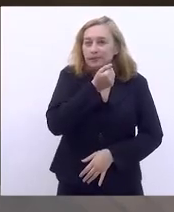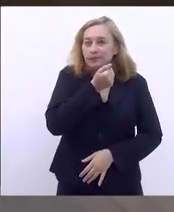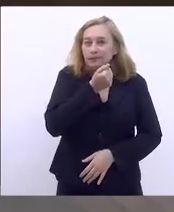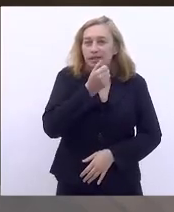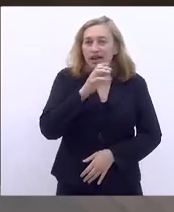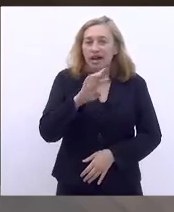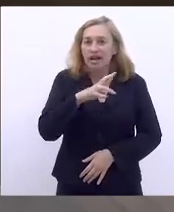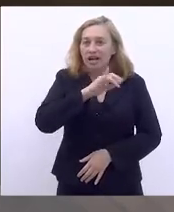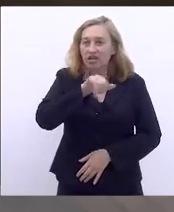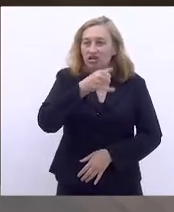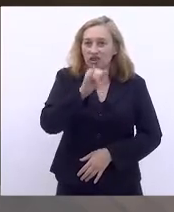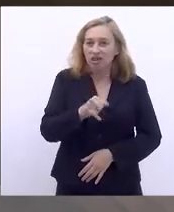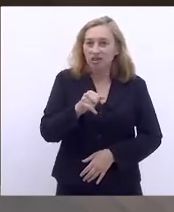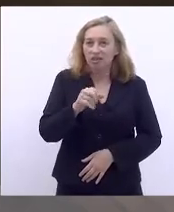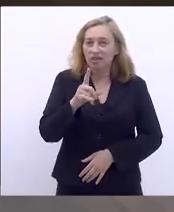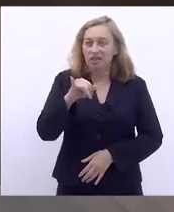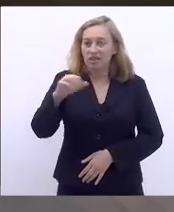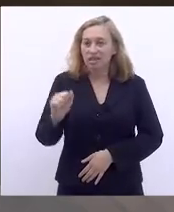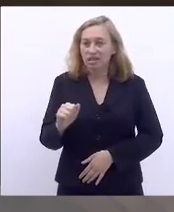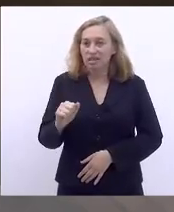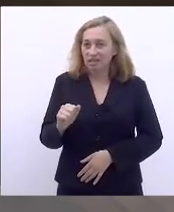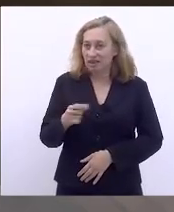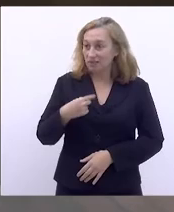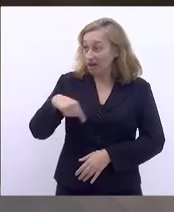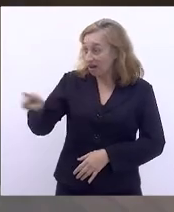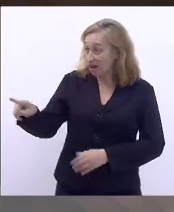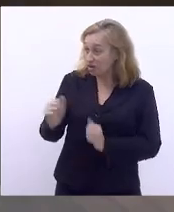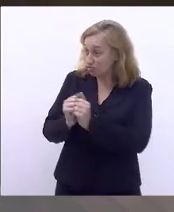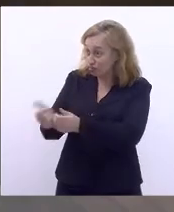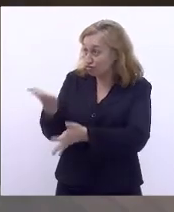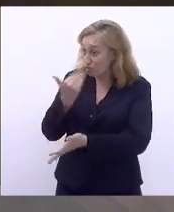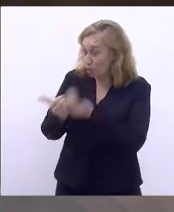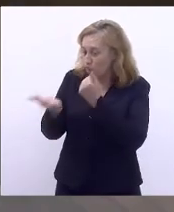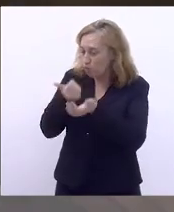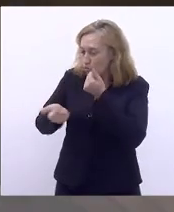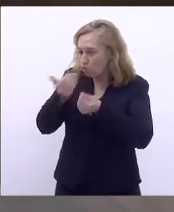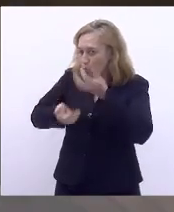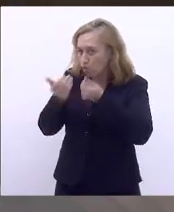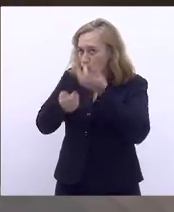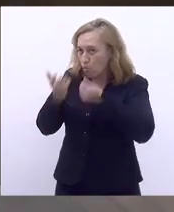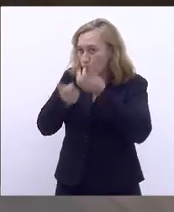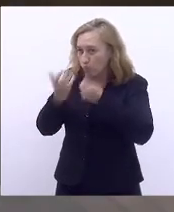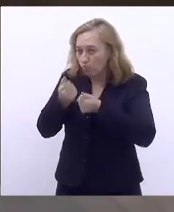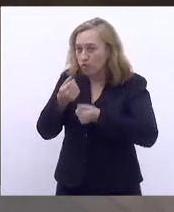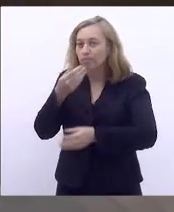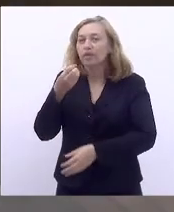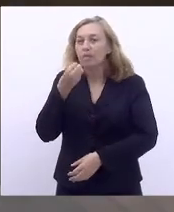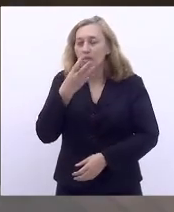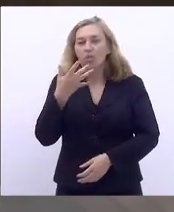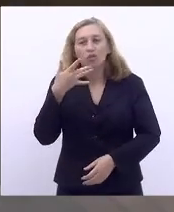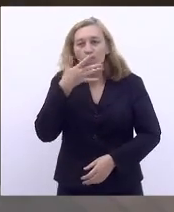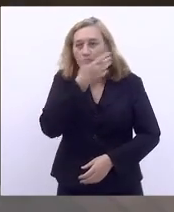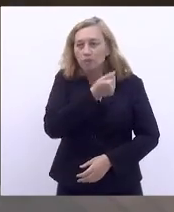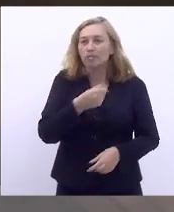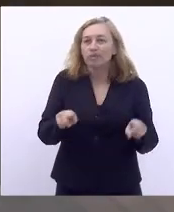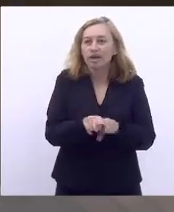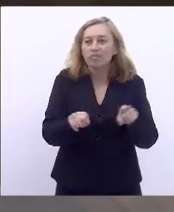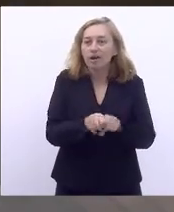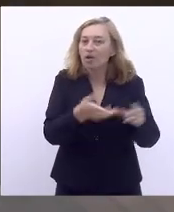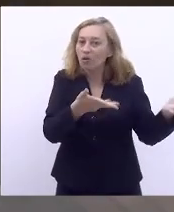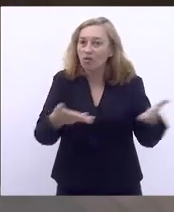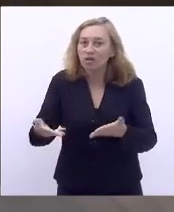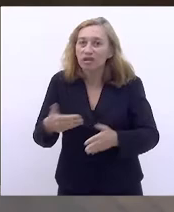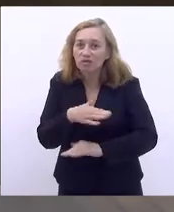Volta e meia, eu levo uma turma para comer lá, degustar. A gente senta lá, degusta o acarajé da Cissa. É muito boa também. Convido a todos